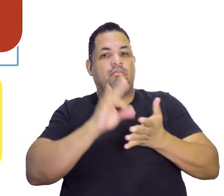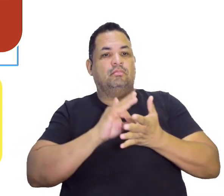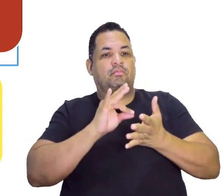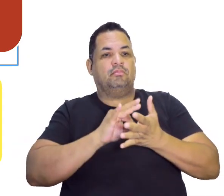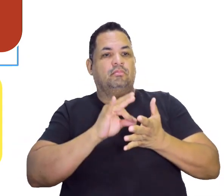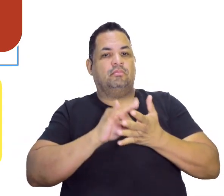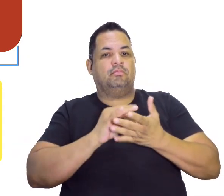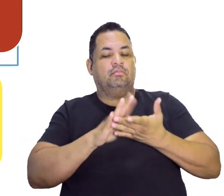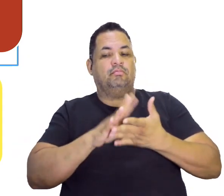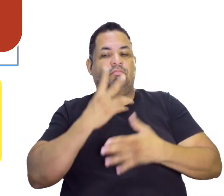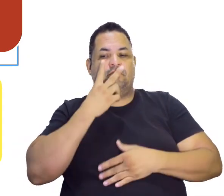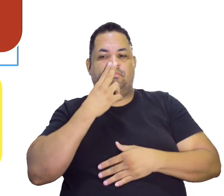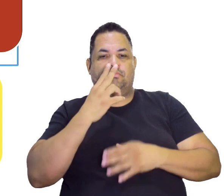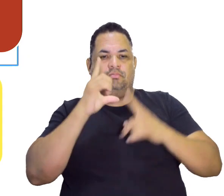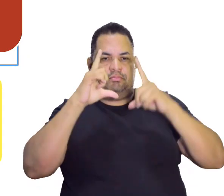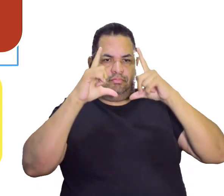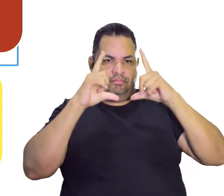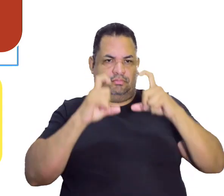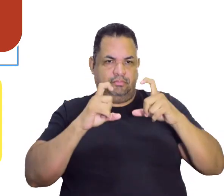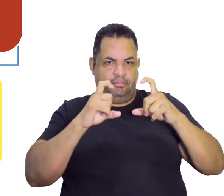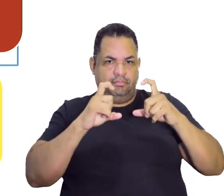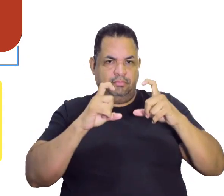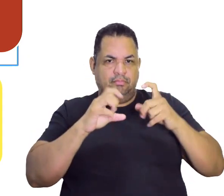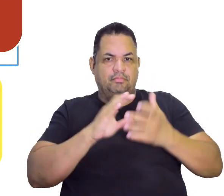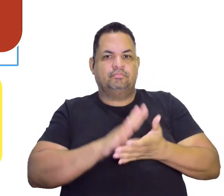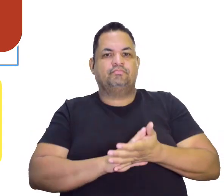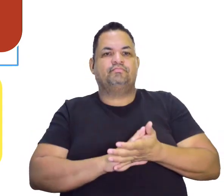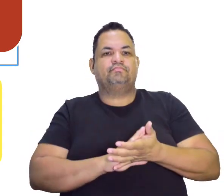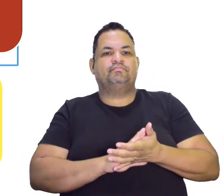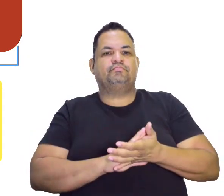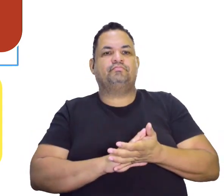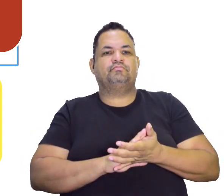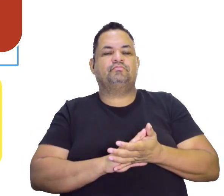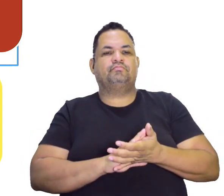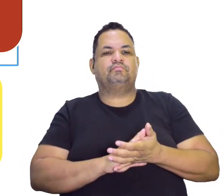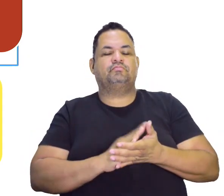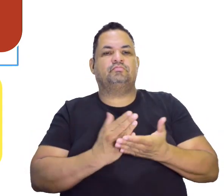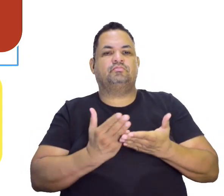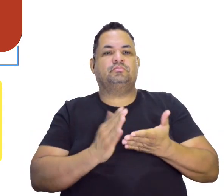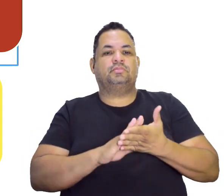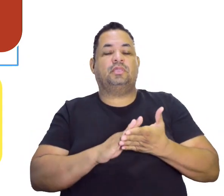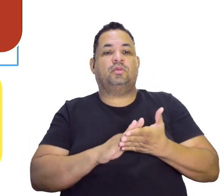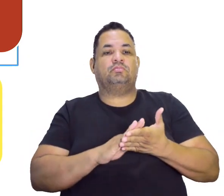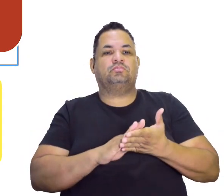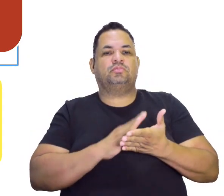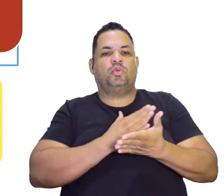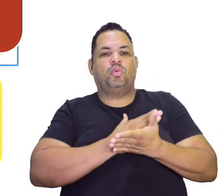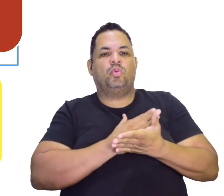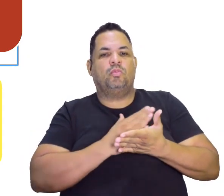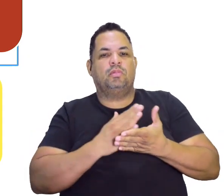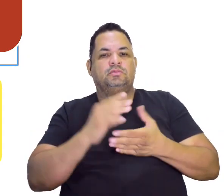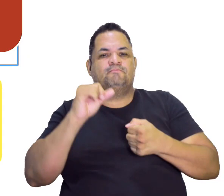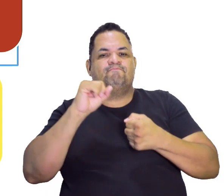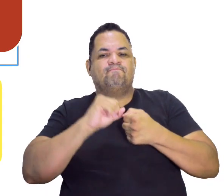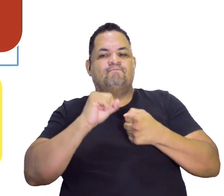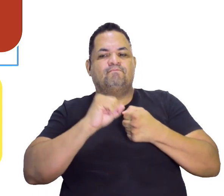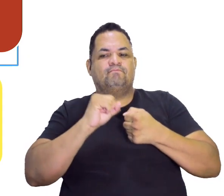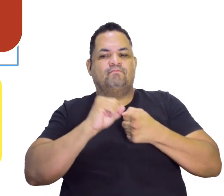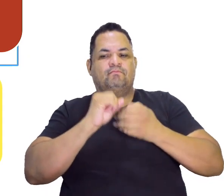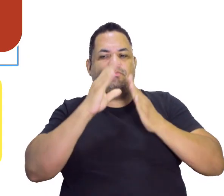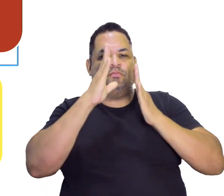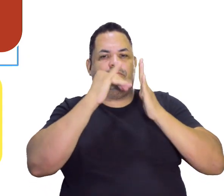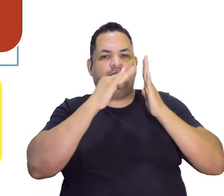a realidade em forma da fotografia. Por conta disso, eles investem